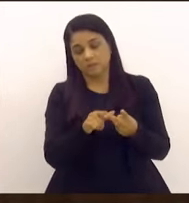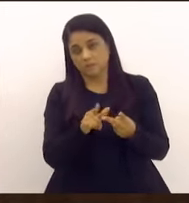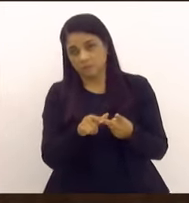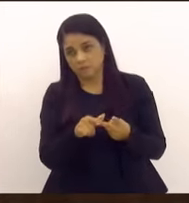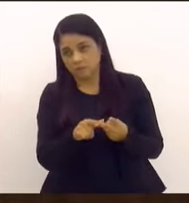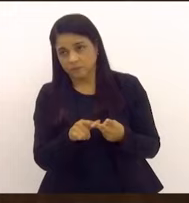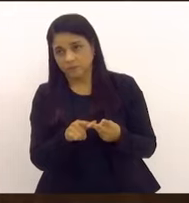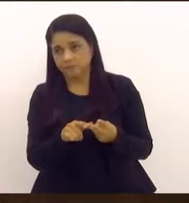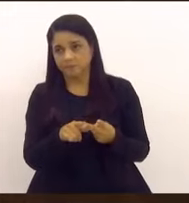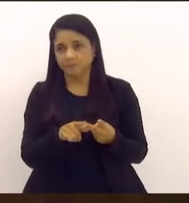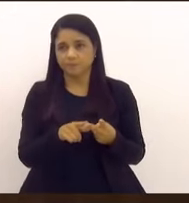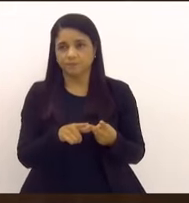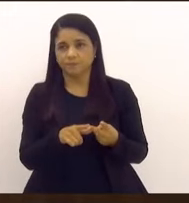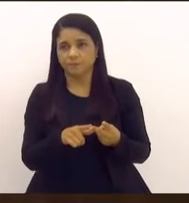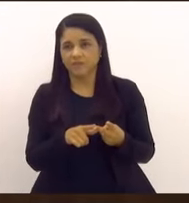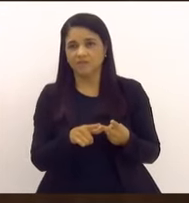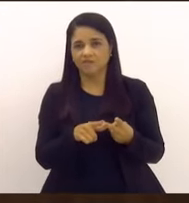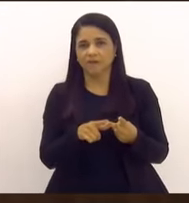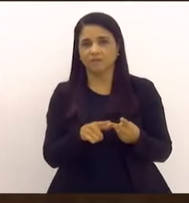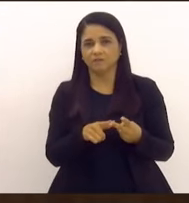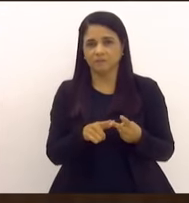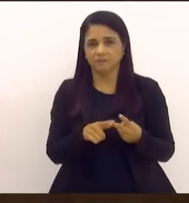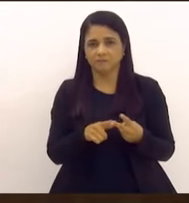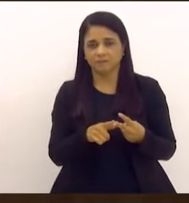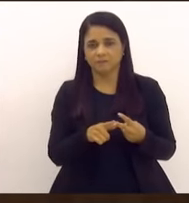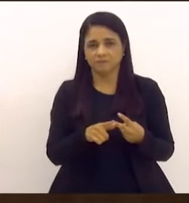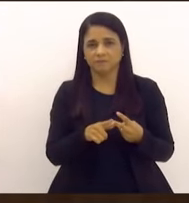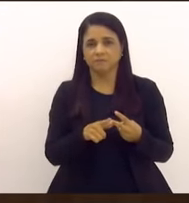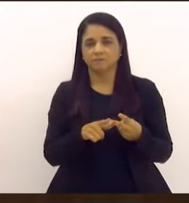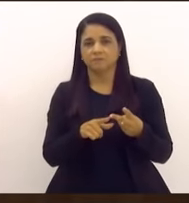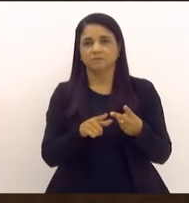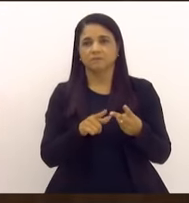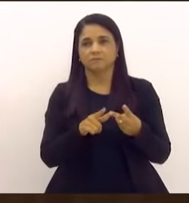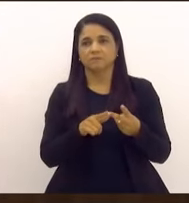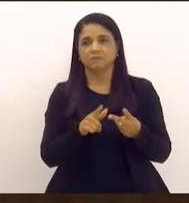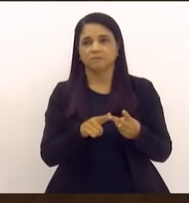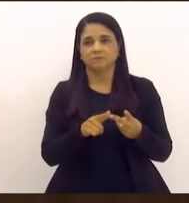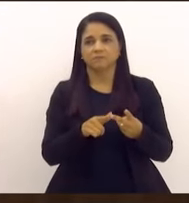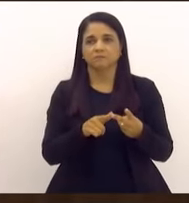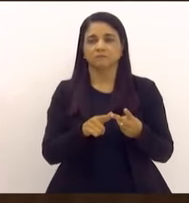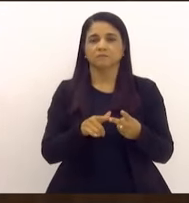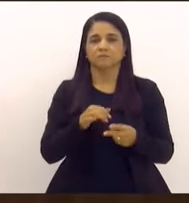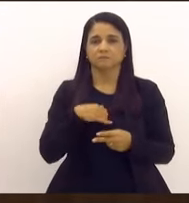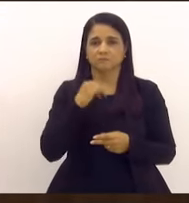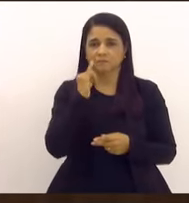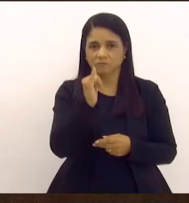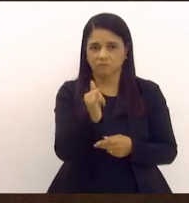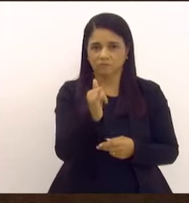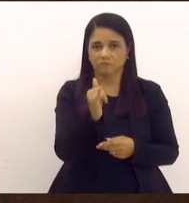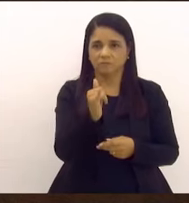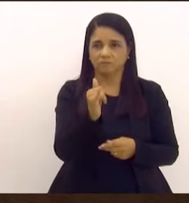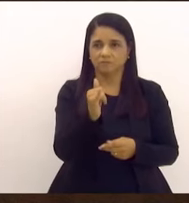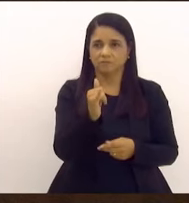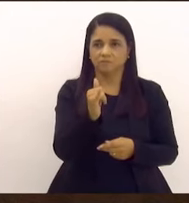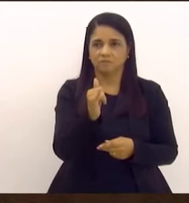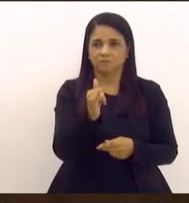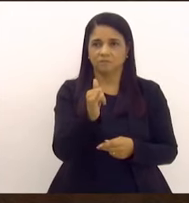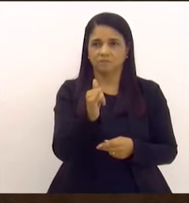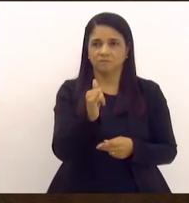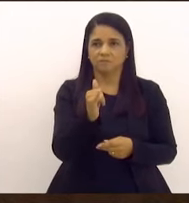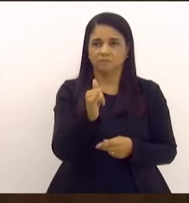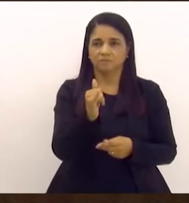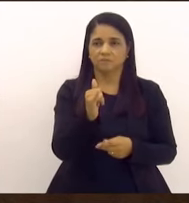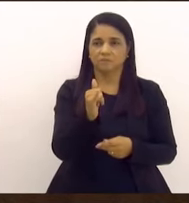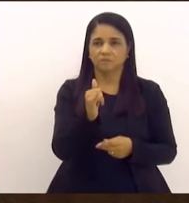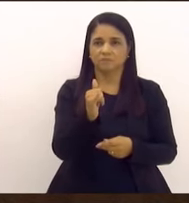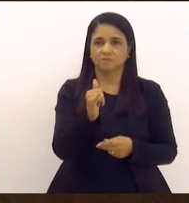lugar, porque nós não estamos falando de nada que diga